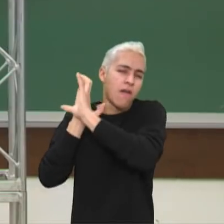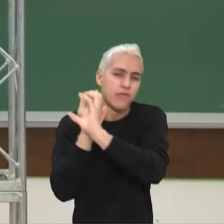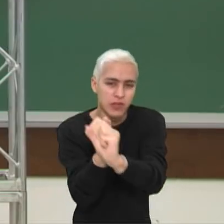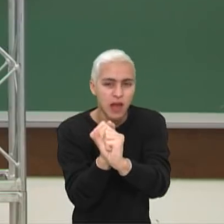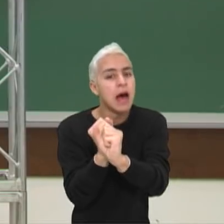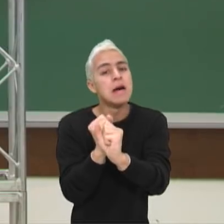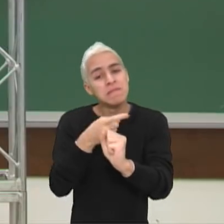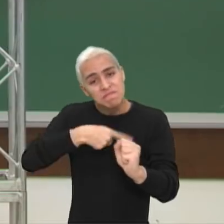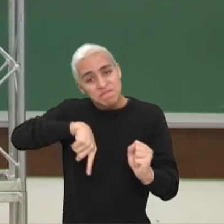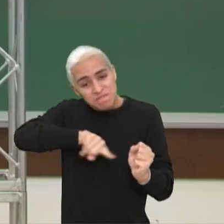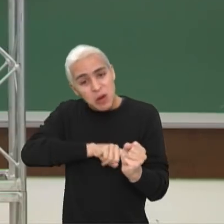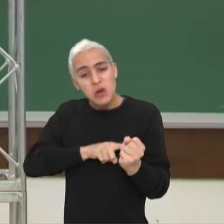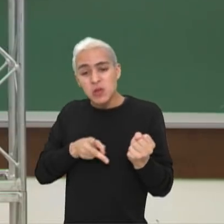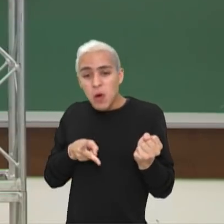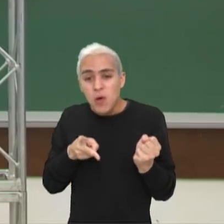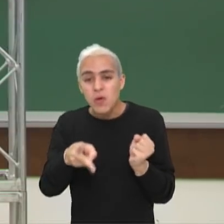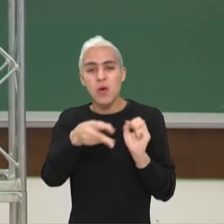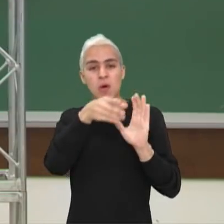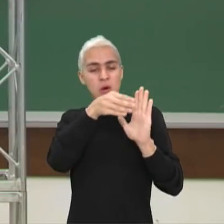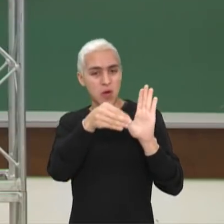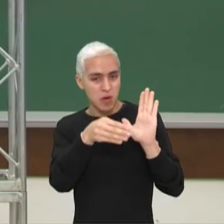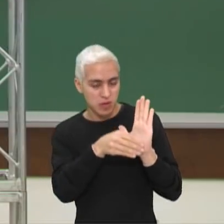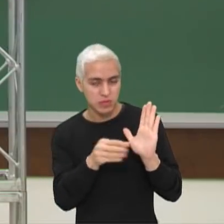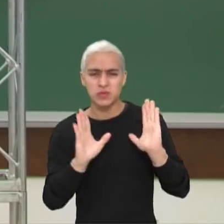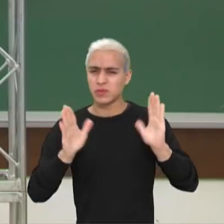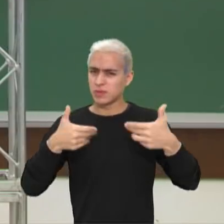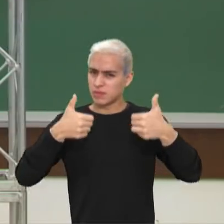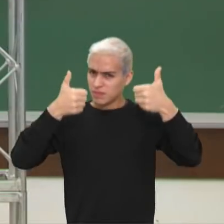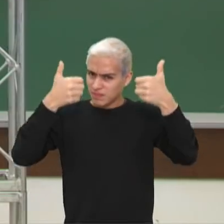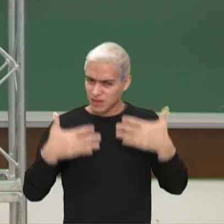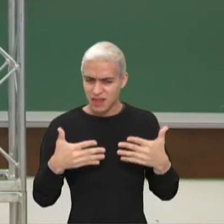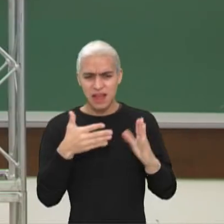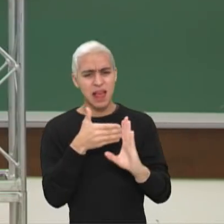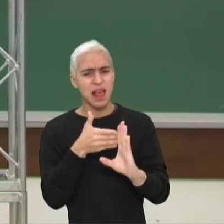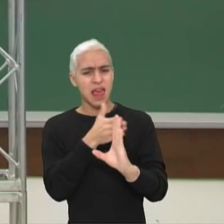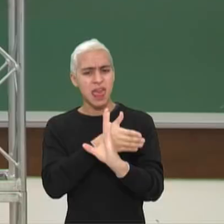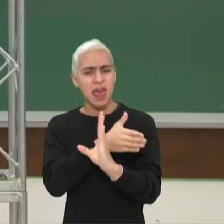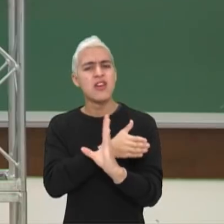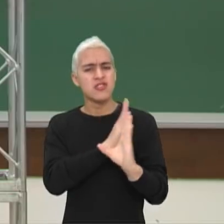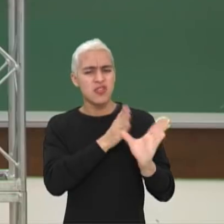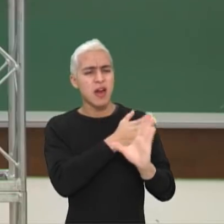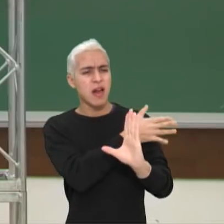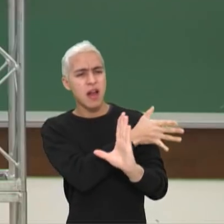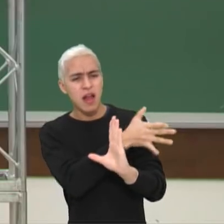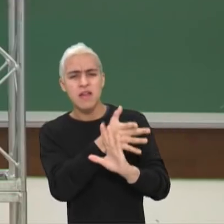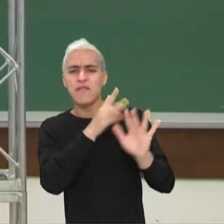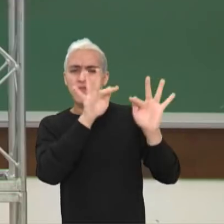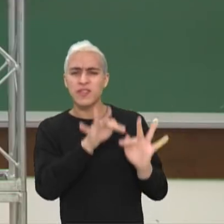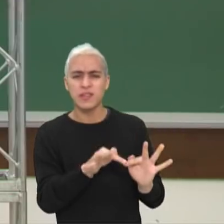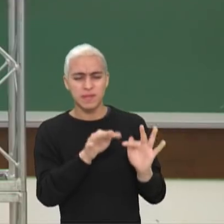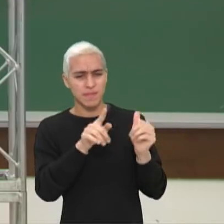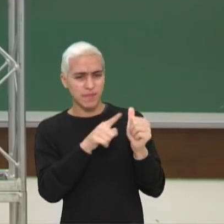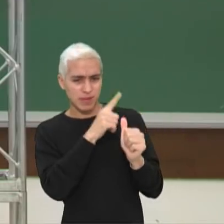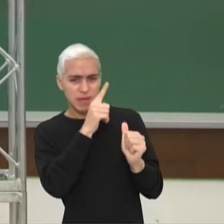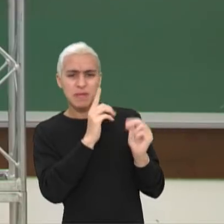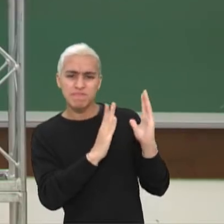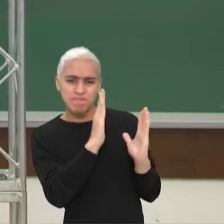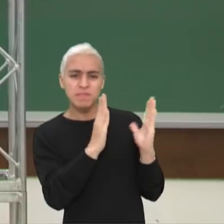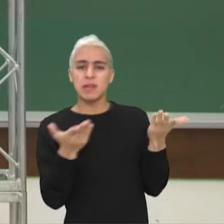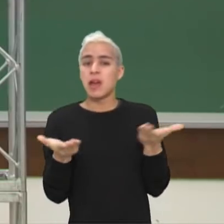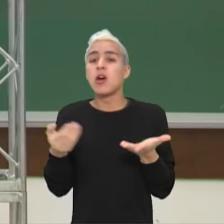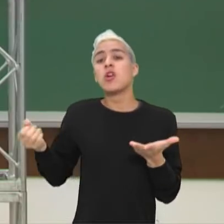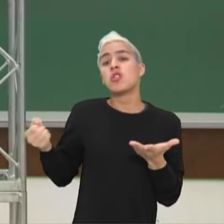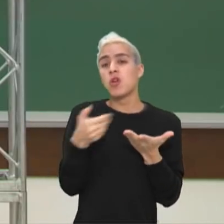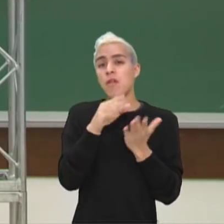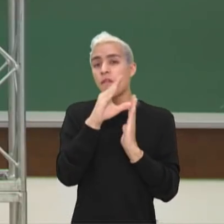poder dar continuidade aos nossos conteúdos, né? Eu já falei que a gente estava acabando aqueles conteúdos do primeiro bimestre e agora a gente vai começar novos conteúdos